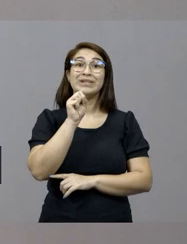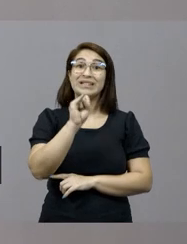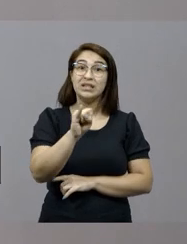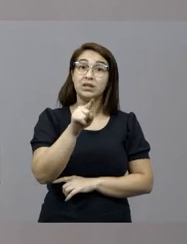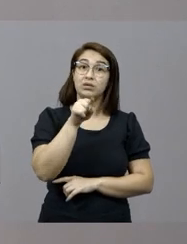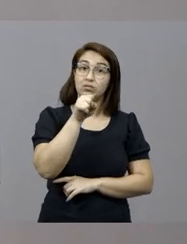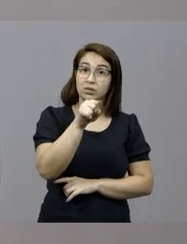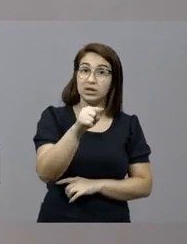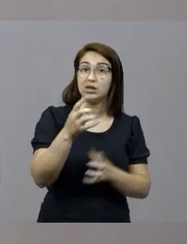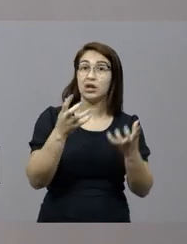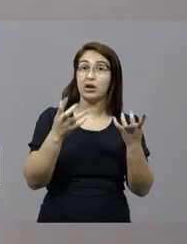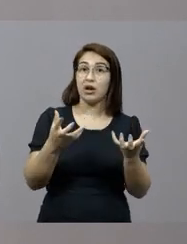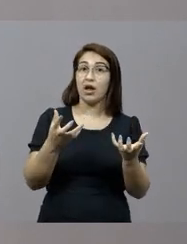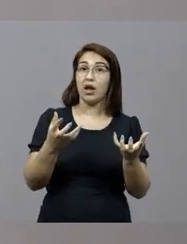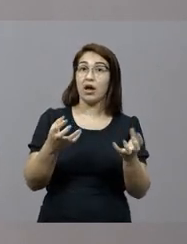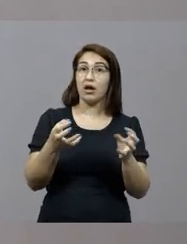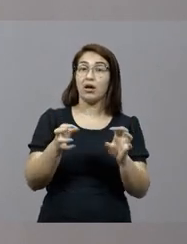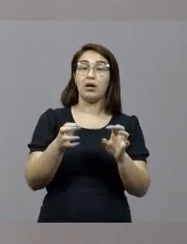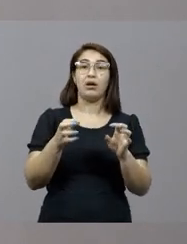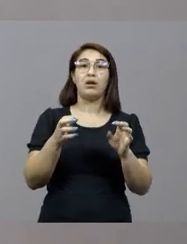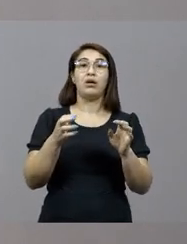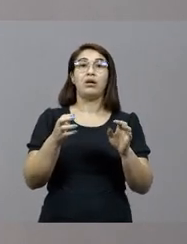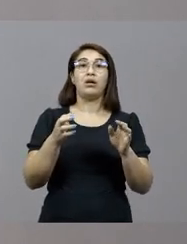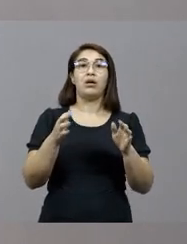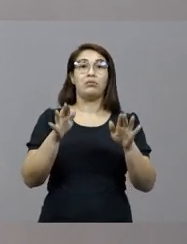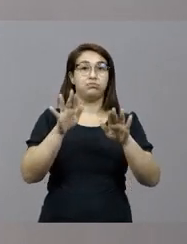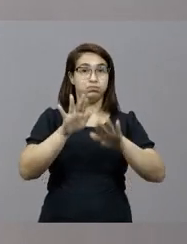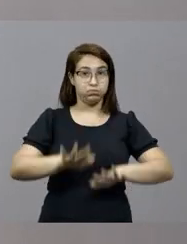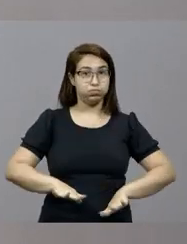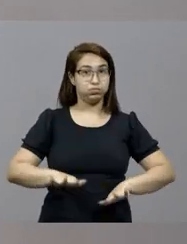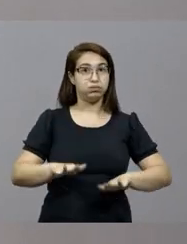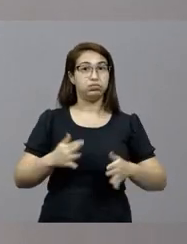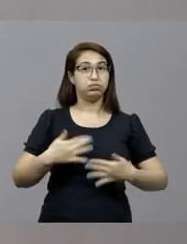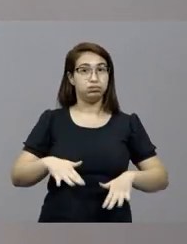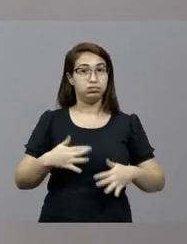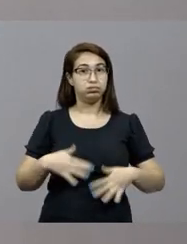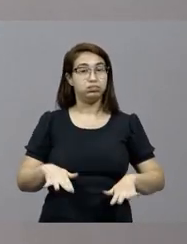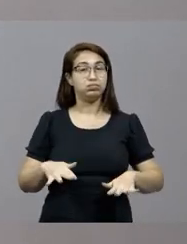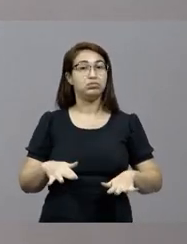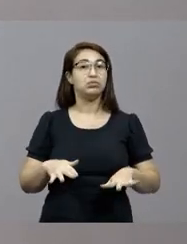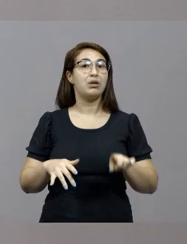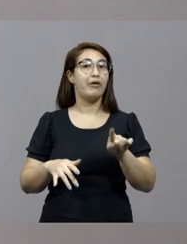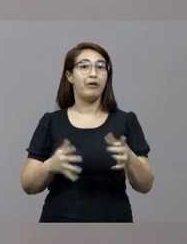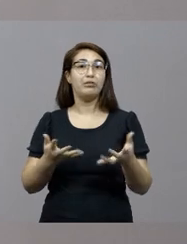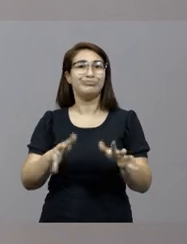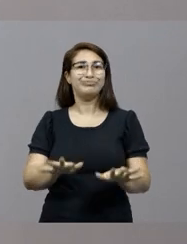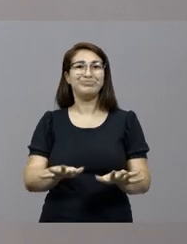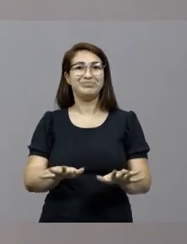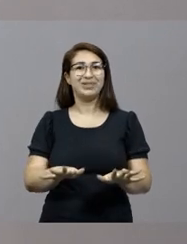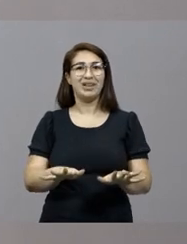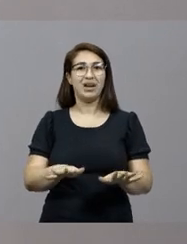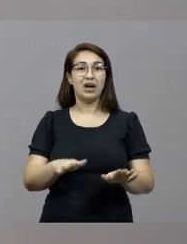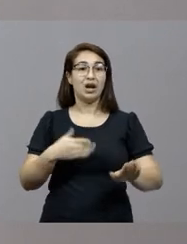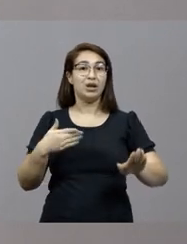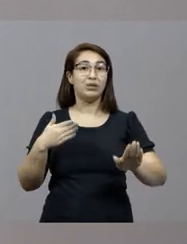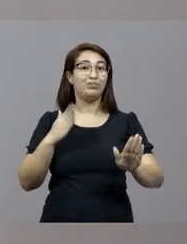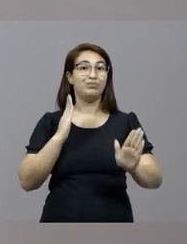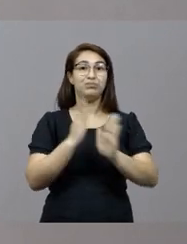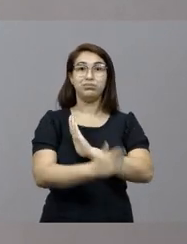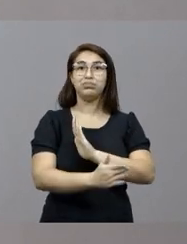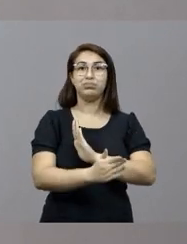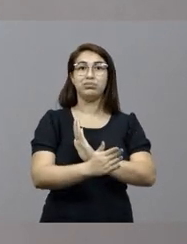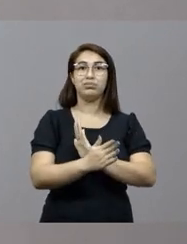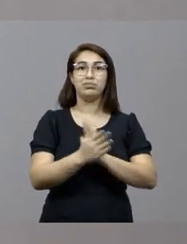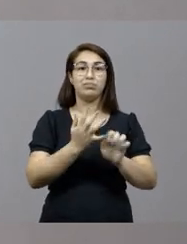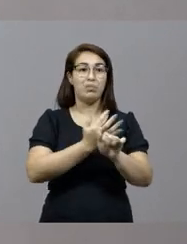rendição pacífica. Ainda bem que não aceitou. Se embreou no mato